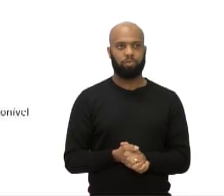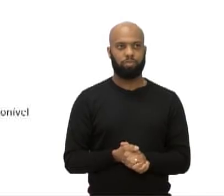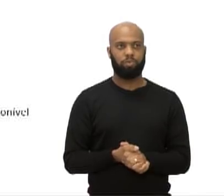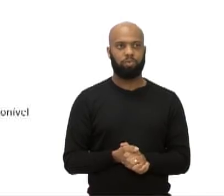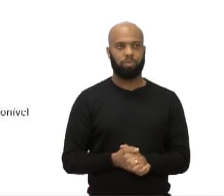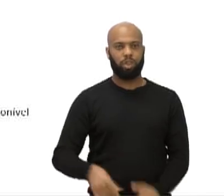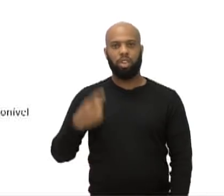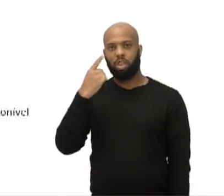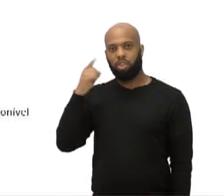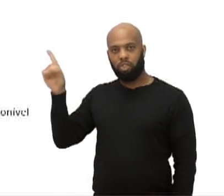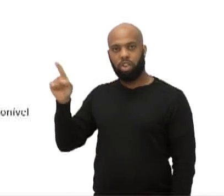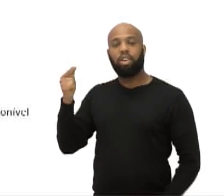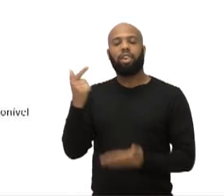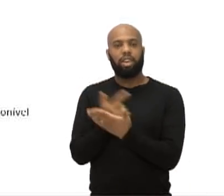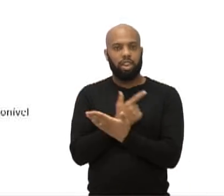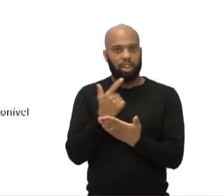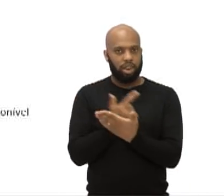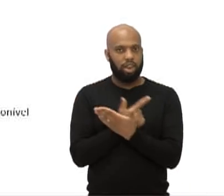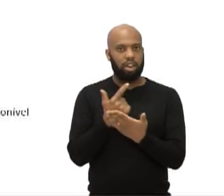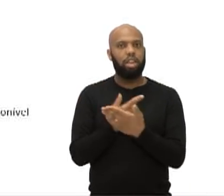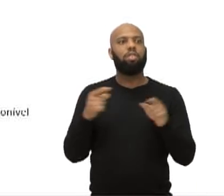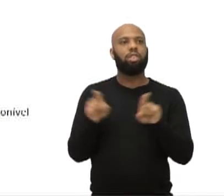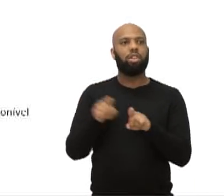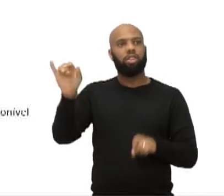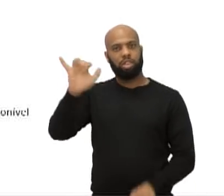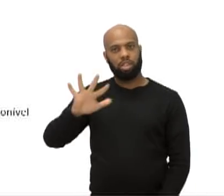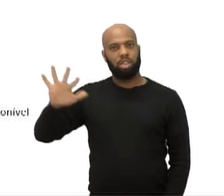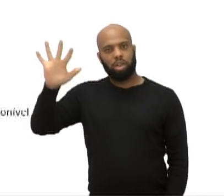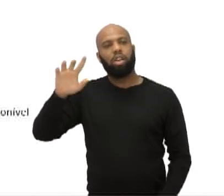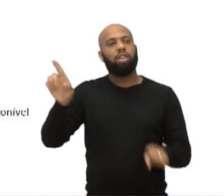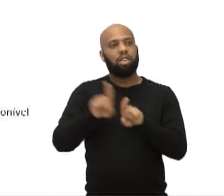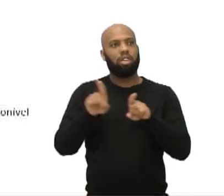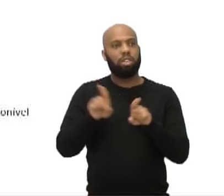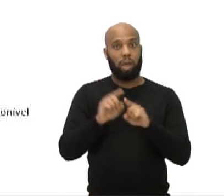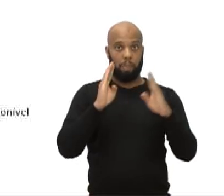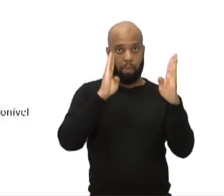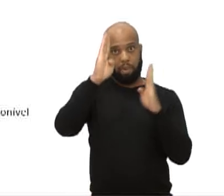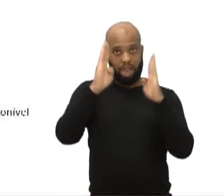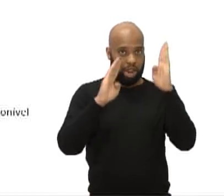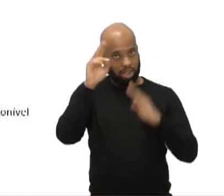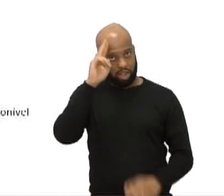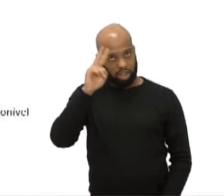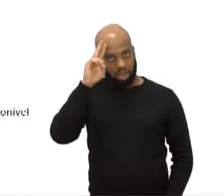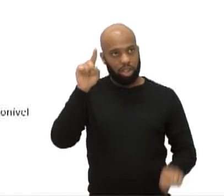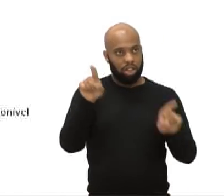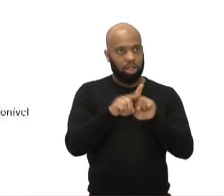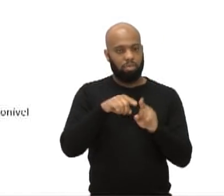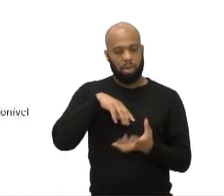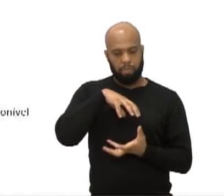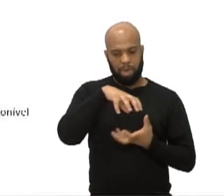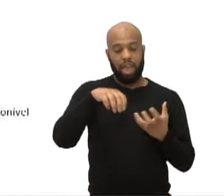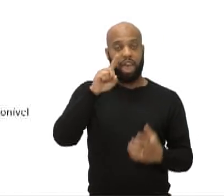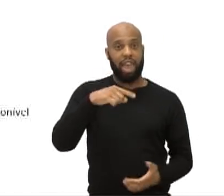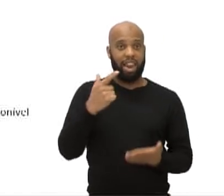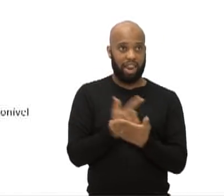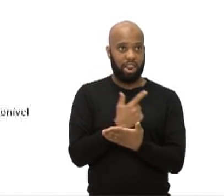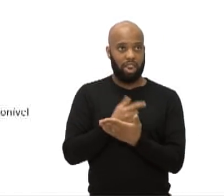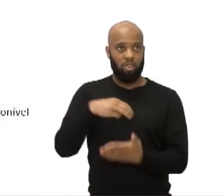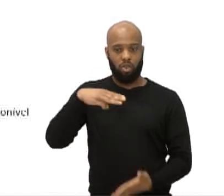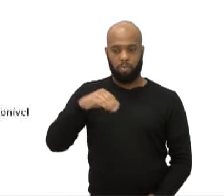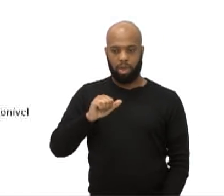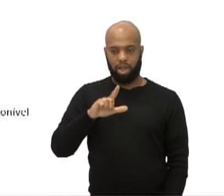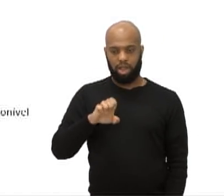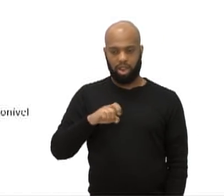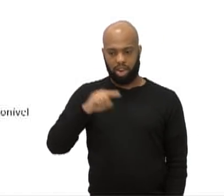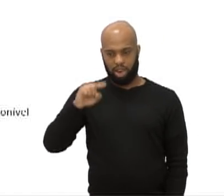Aqui nós temos mais uma imagem, né, uma fonte histórica da época da revolta, tá, que é um livro malê,